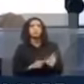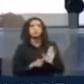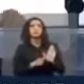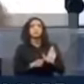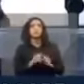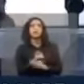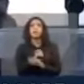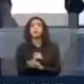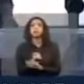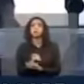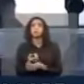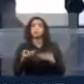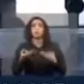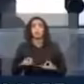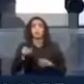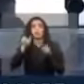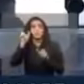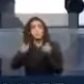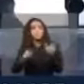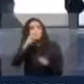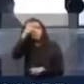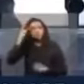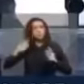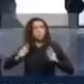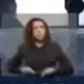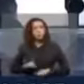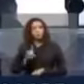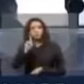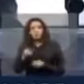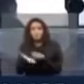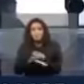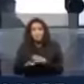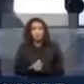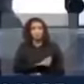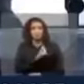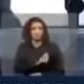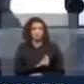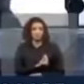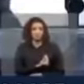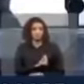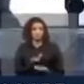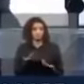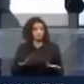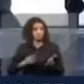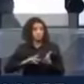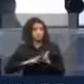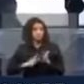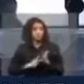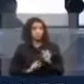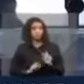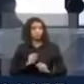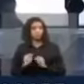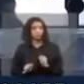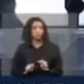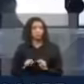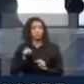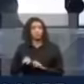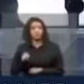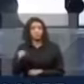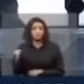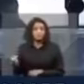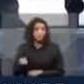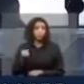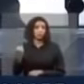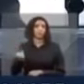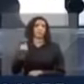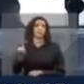dignidade da pessoa humana e o direito fundamental à vida, demonstrando dessa forma a desmesurada importância